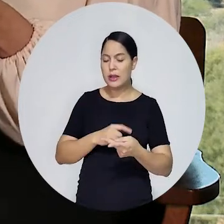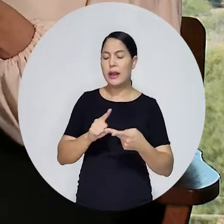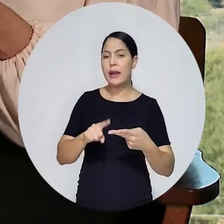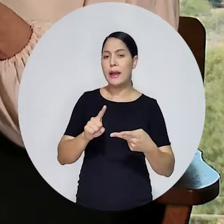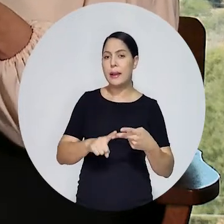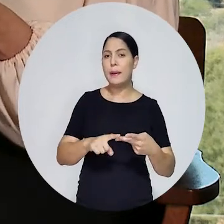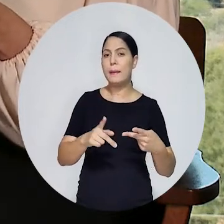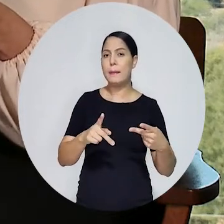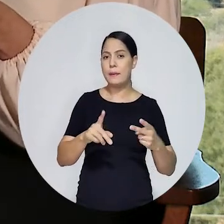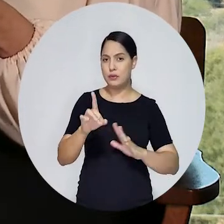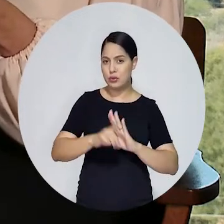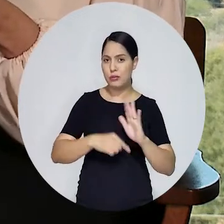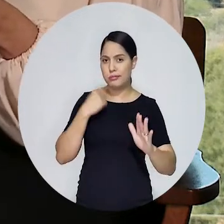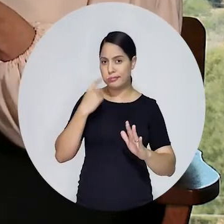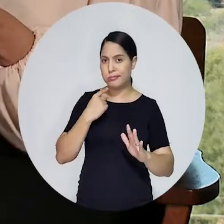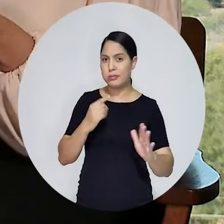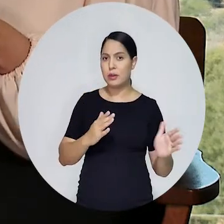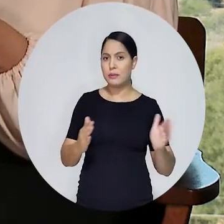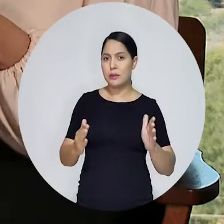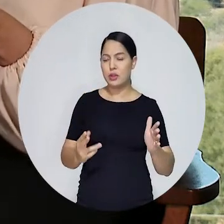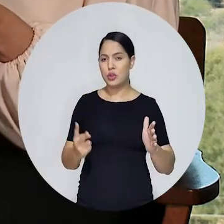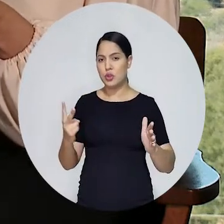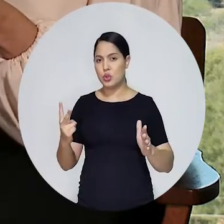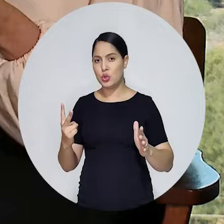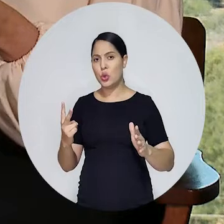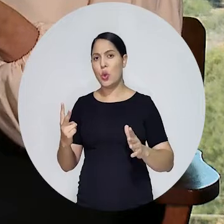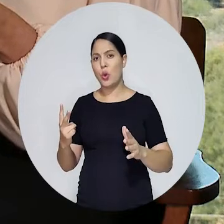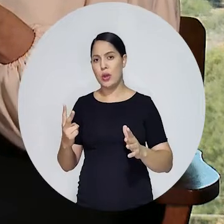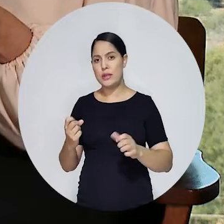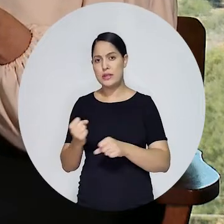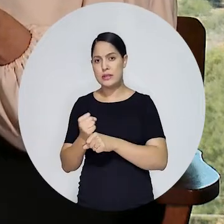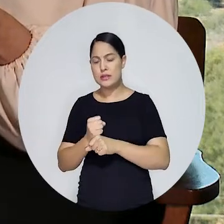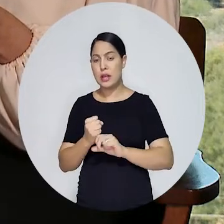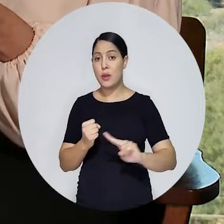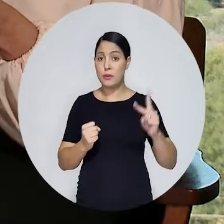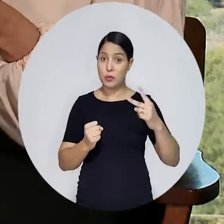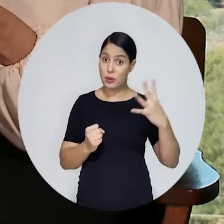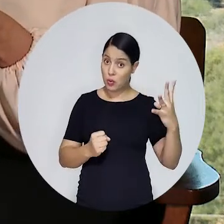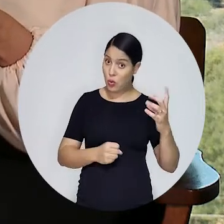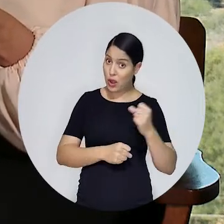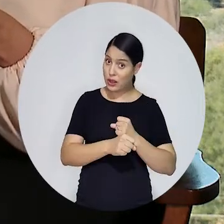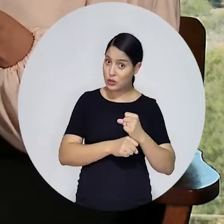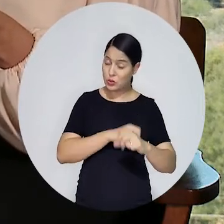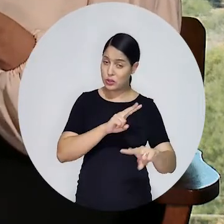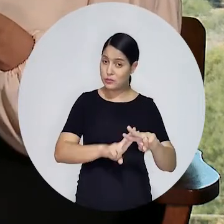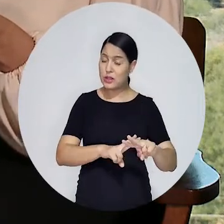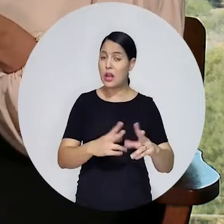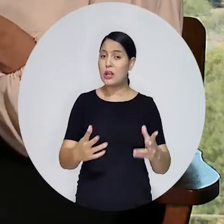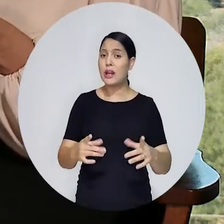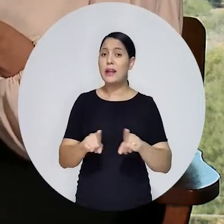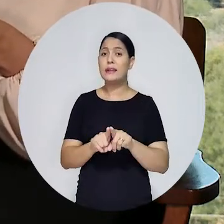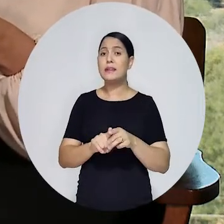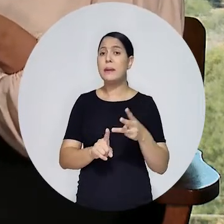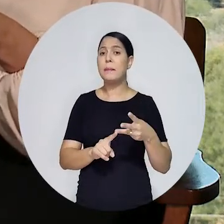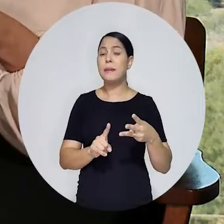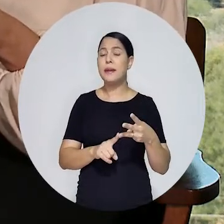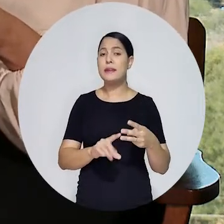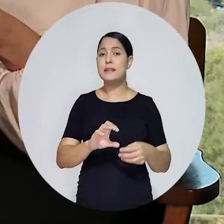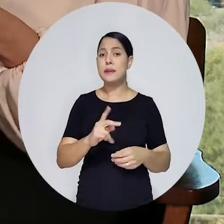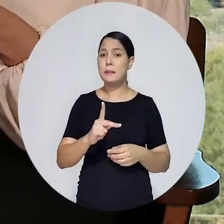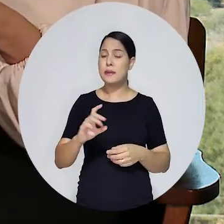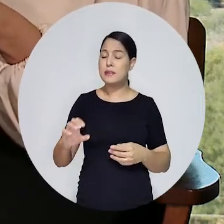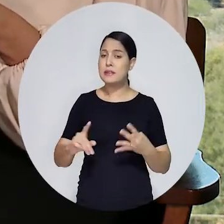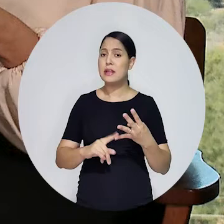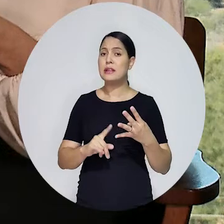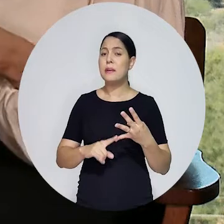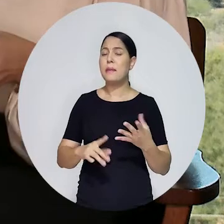a ampliação a pena do crime de violação das prerrogativas, né, de 2 a 4 anos, o pagamento de honorários de acordo com o previsto pelo